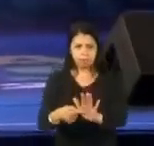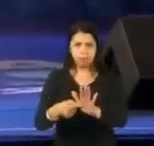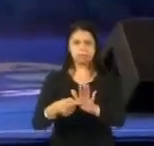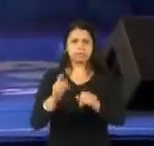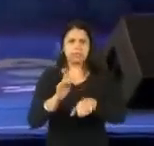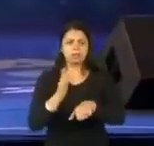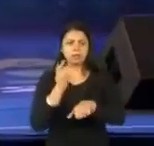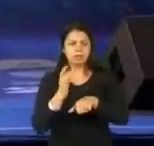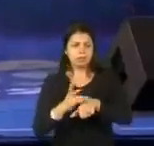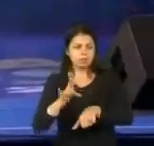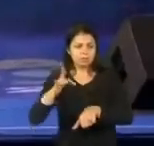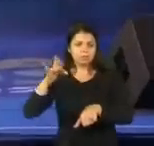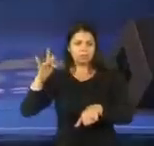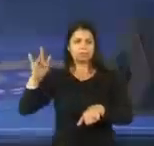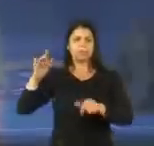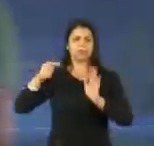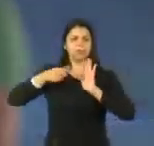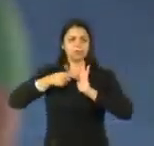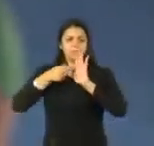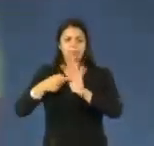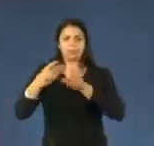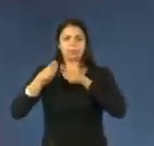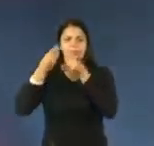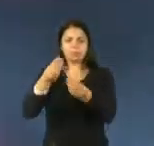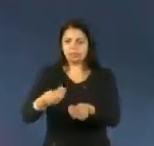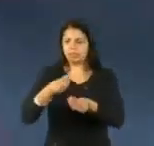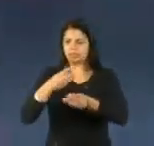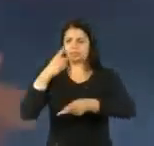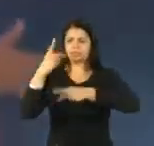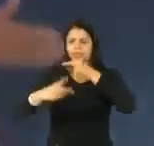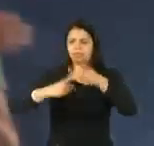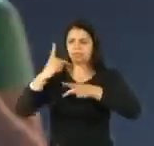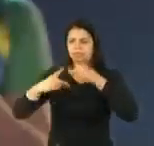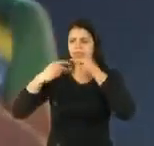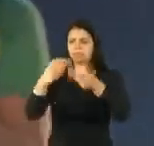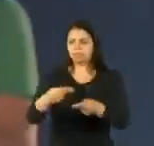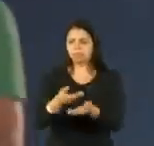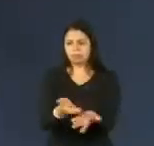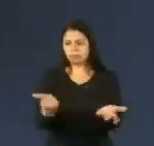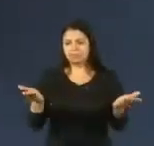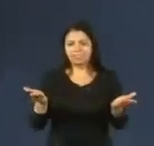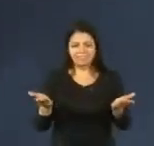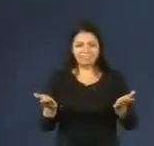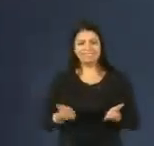tesouro. Deus tem recompensa pra você.